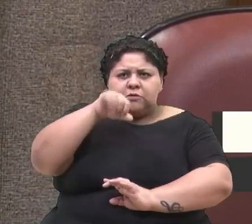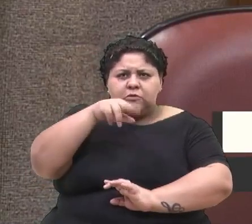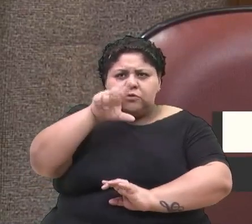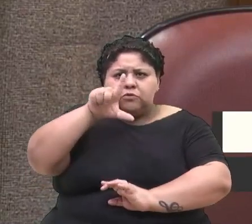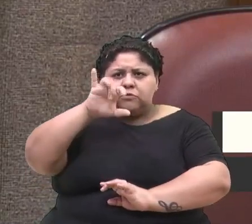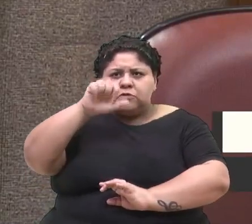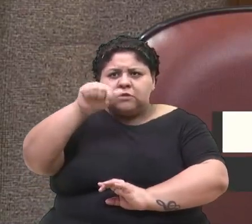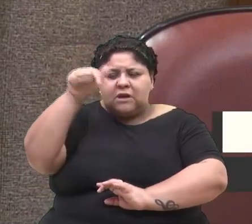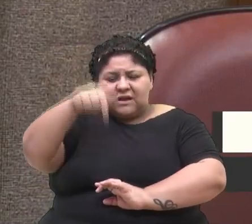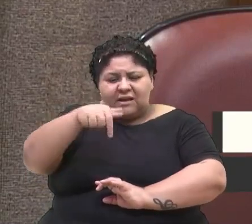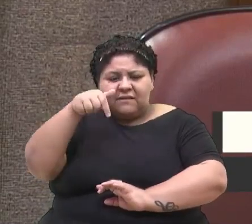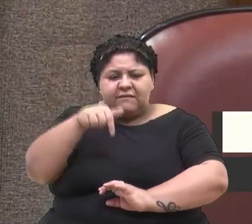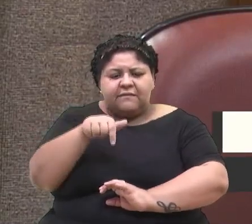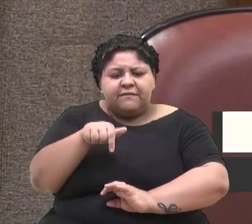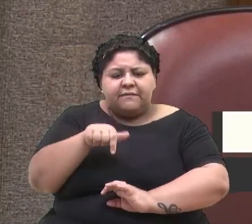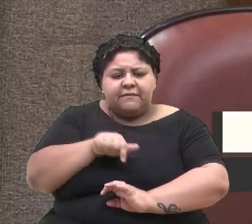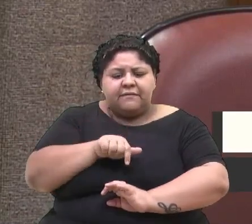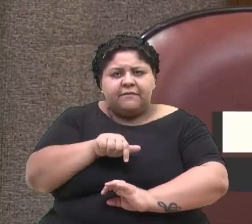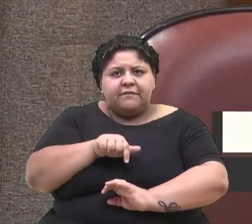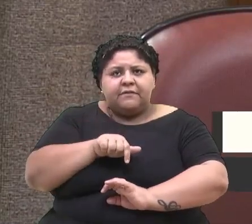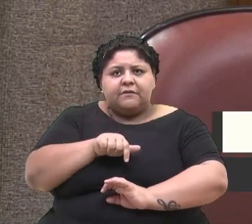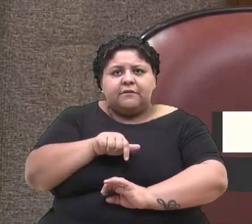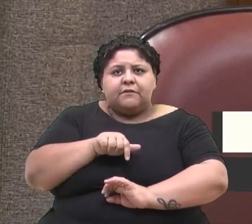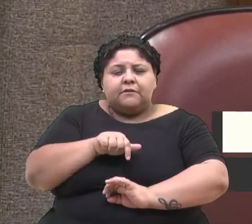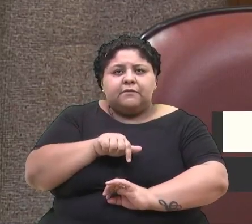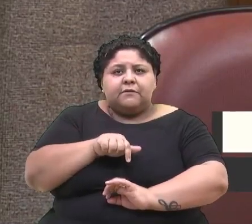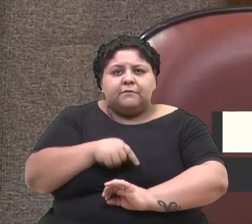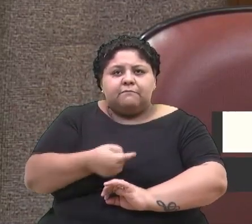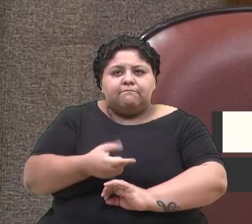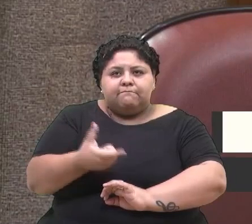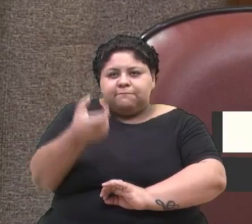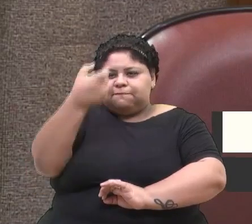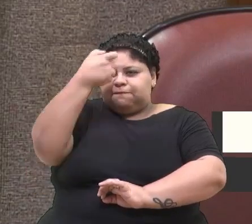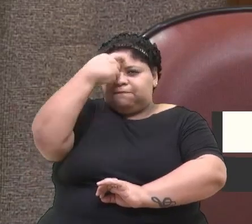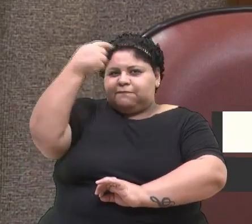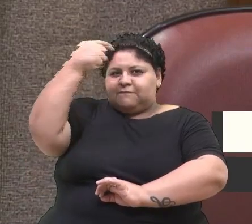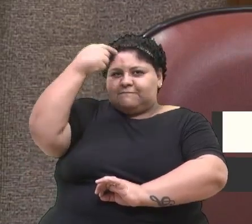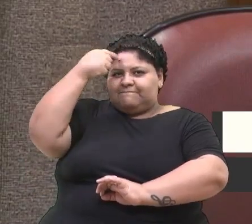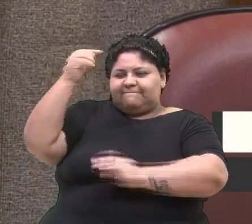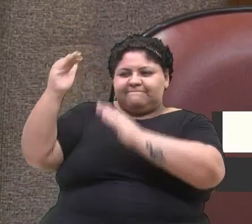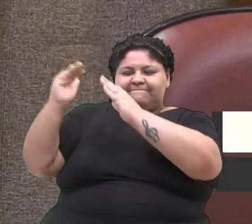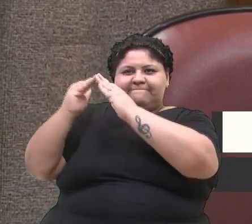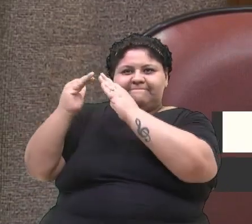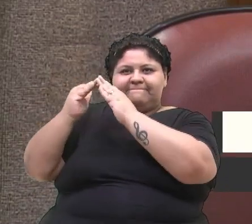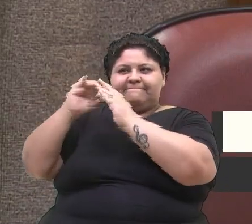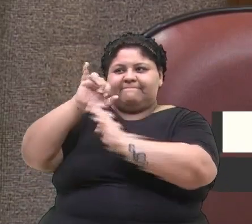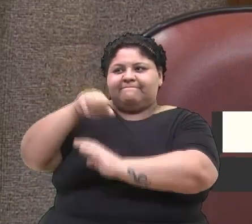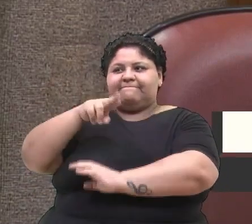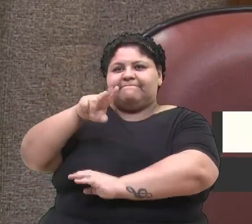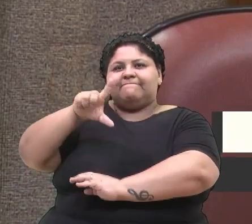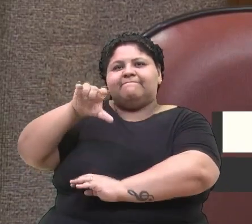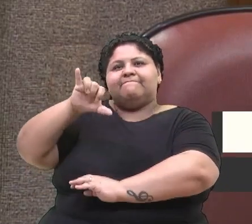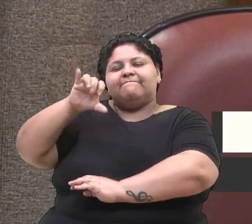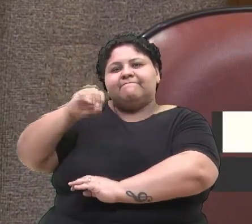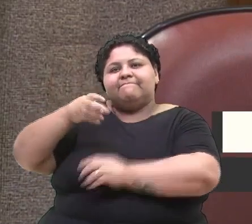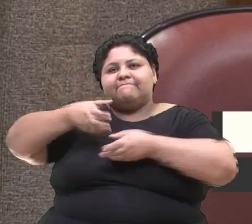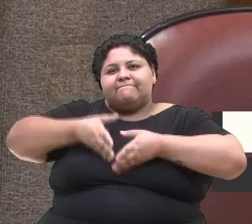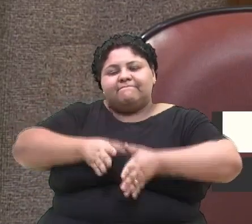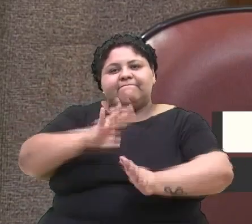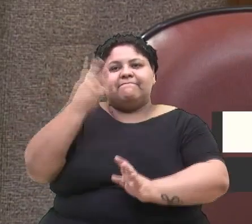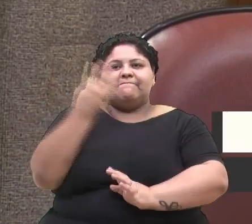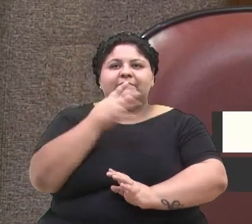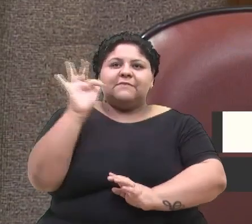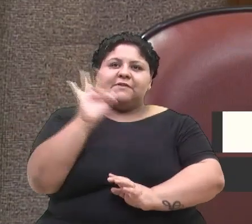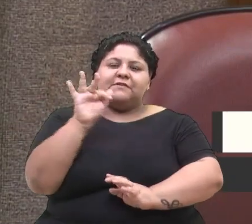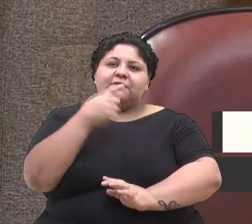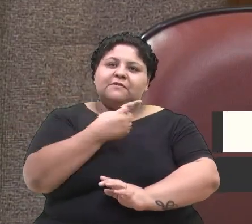deixe aqui guardado no na memória da casa Júlio ío lunner nasceu em 4 de fevereiro